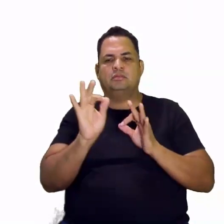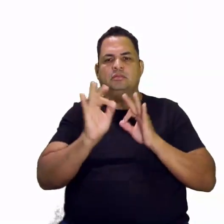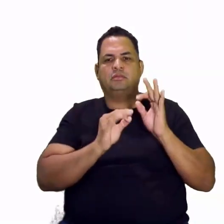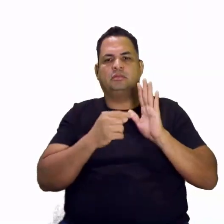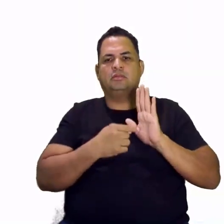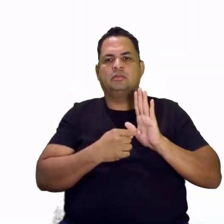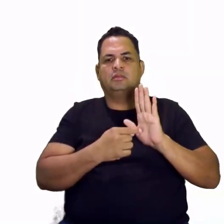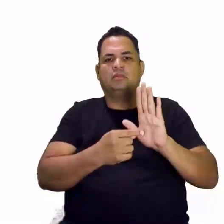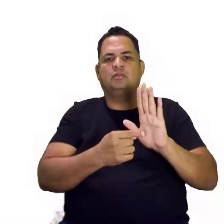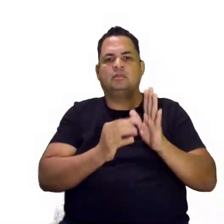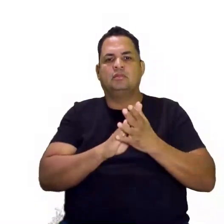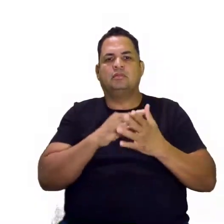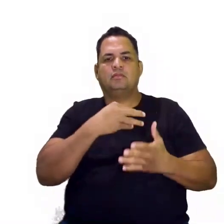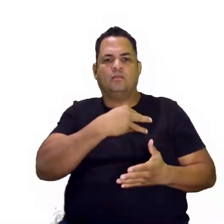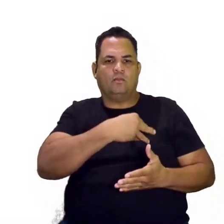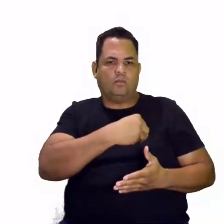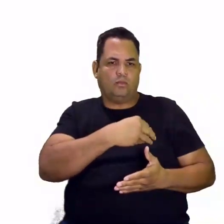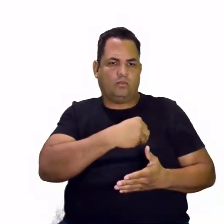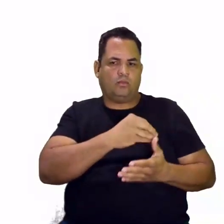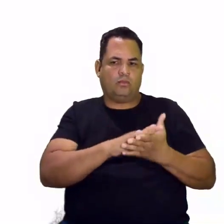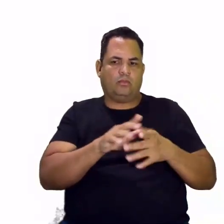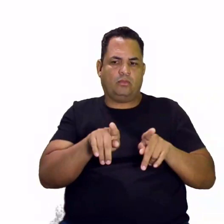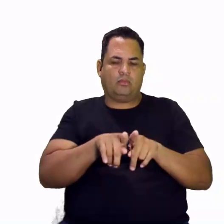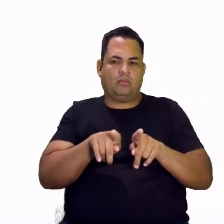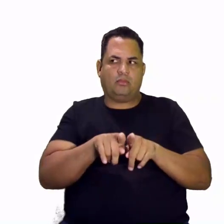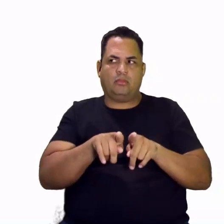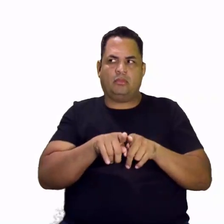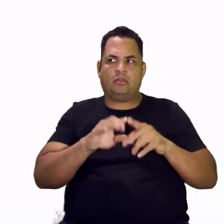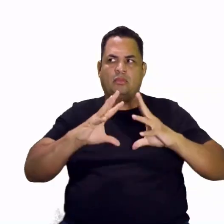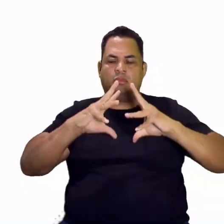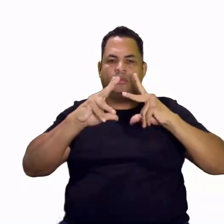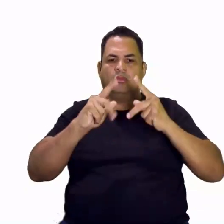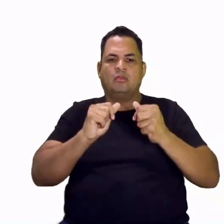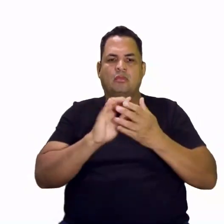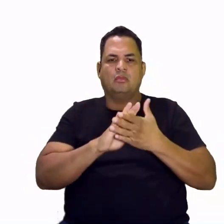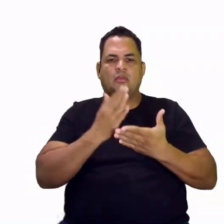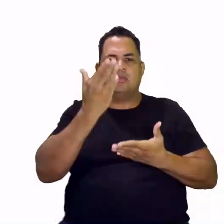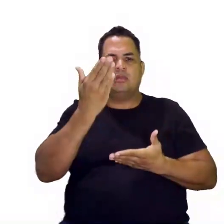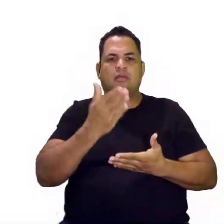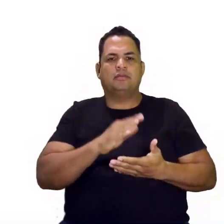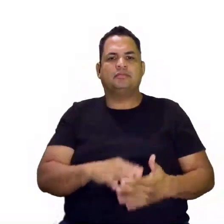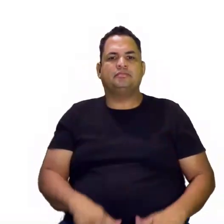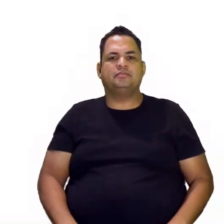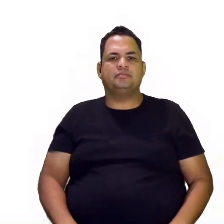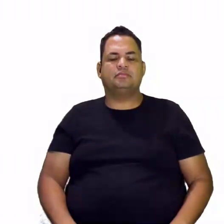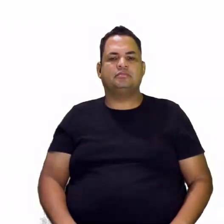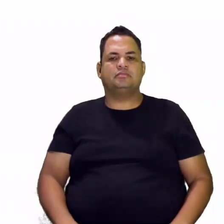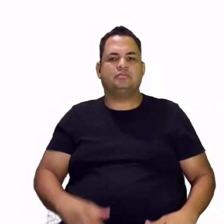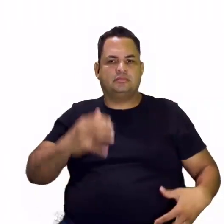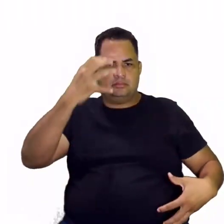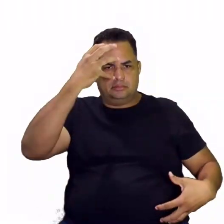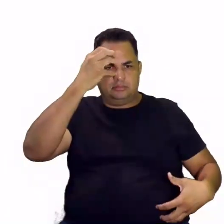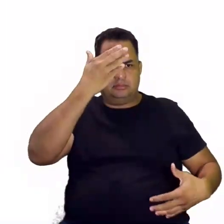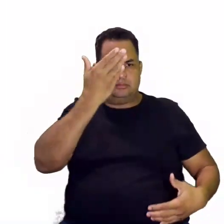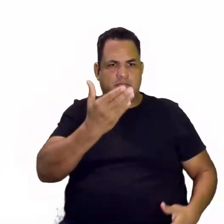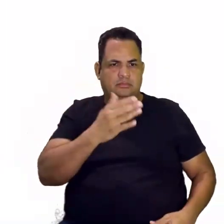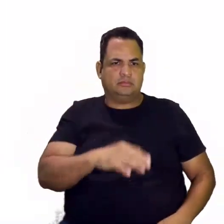caso, os mamíferos, tá? E aí a gente tem todos esses primatas,